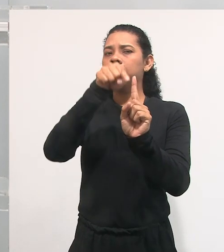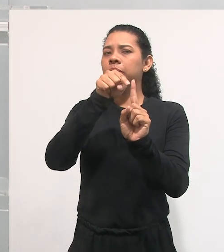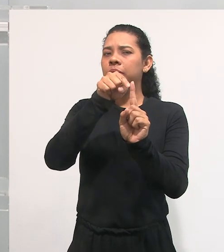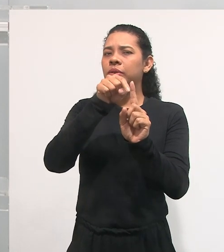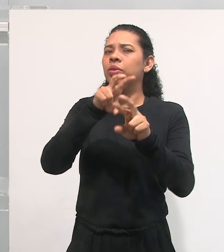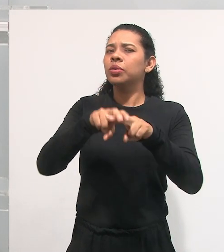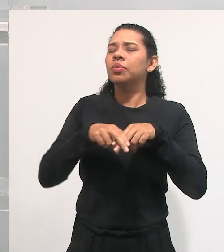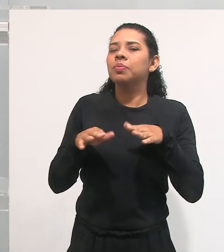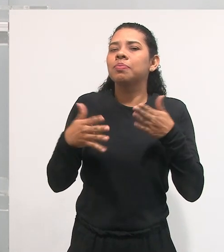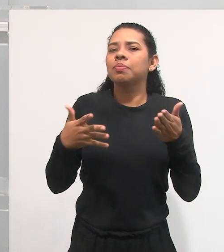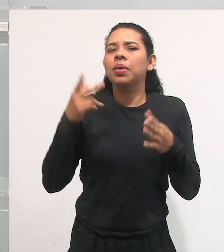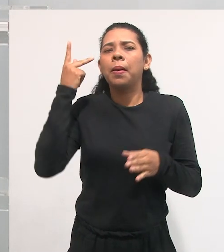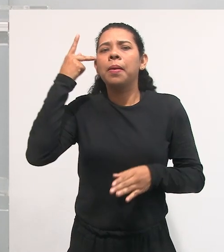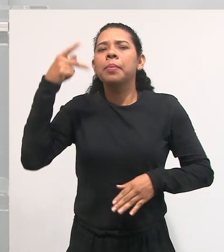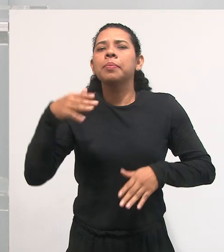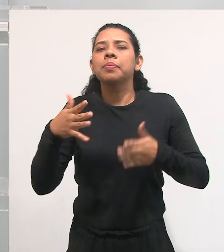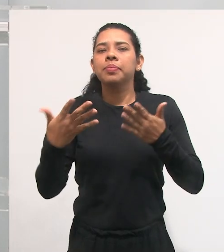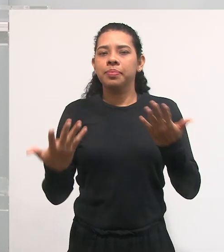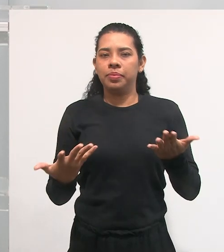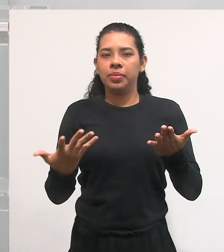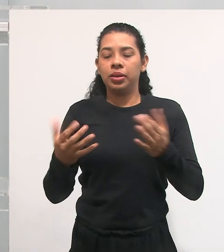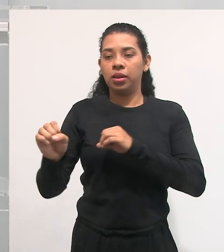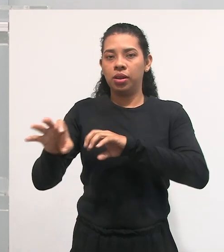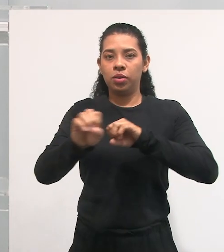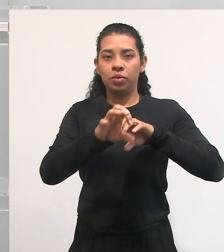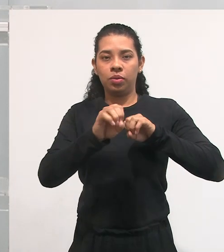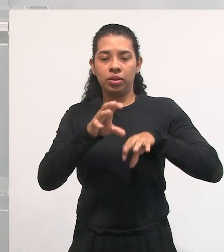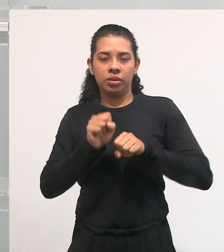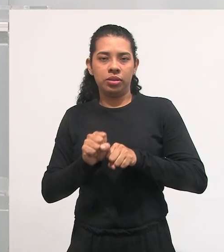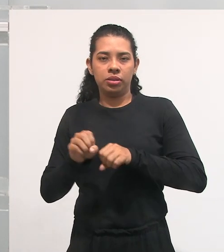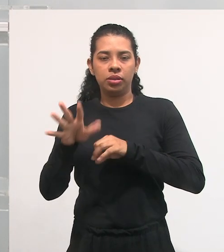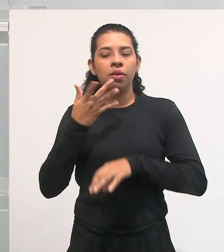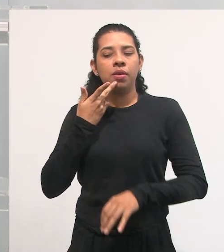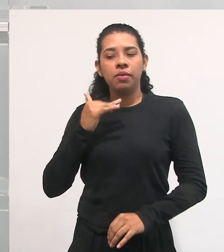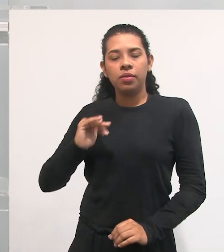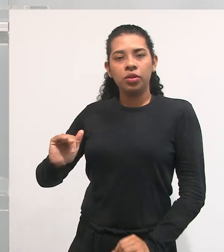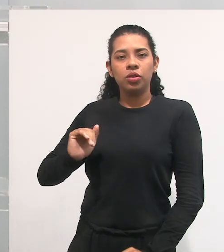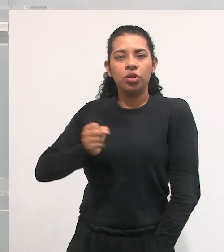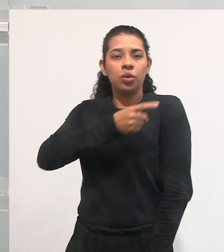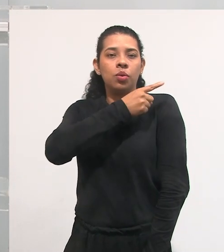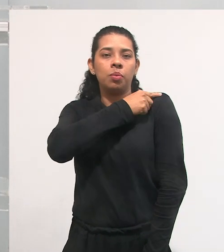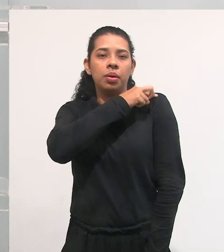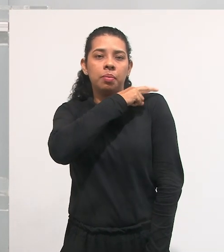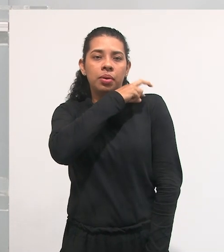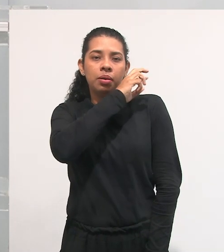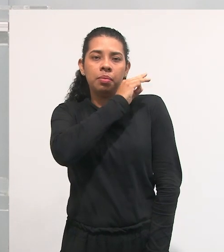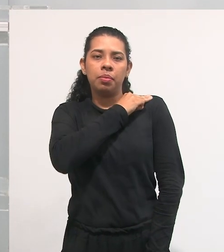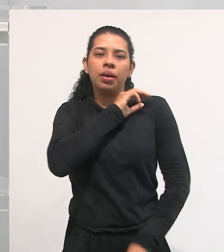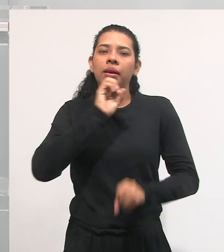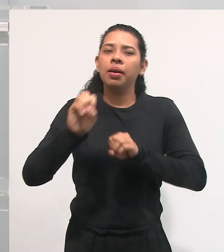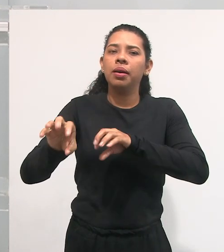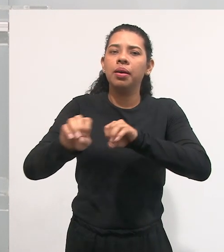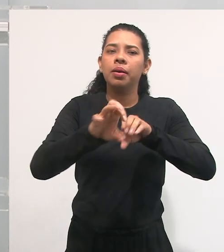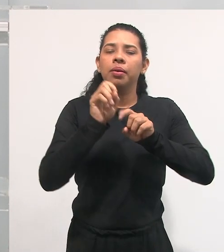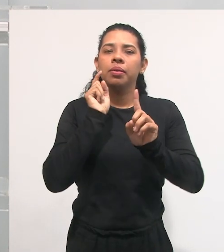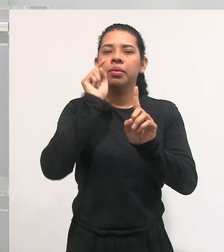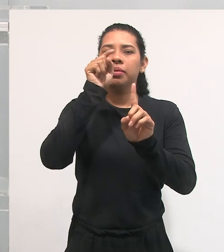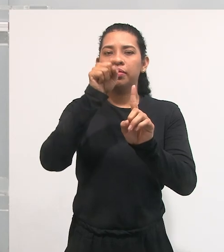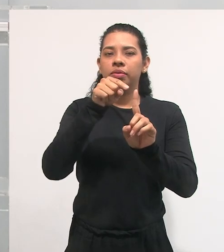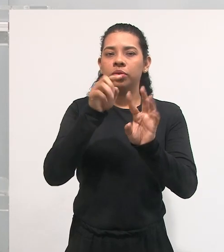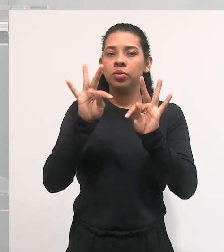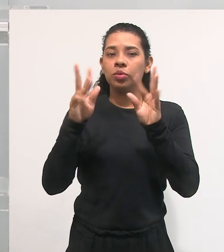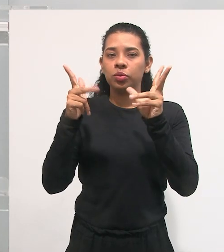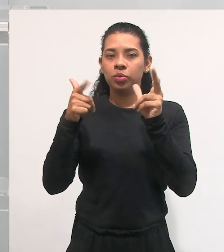O ensino médio é para quê? A educação profissional é para quê? Então, essas intenções estão prescritas, olha só, o currículo